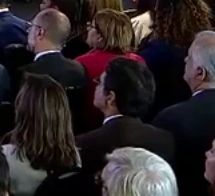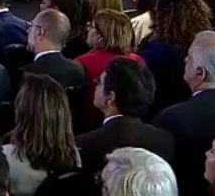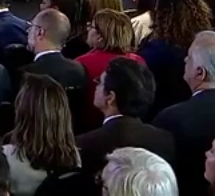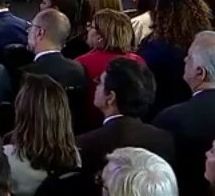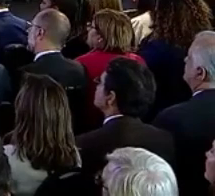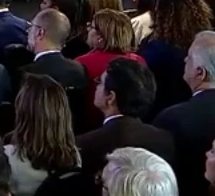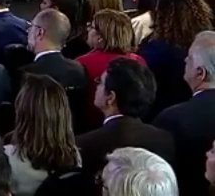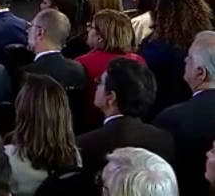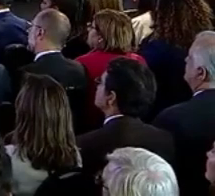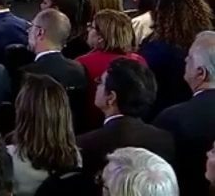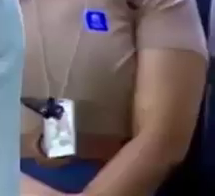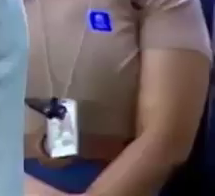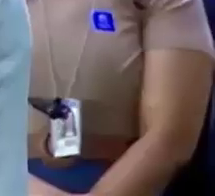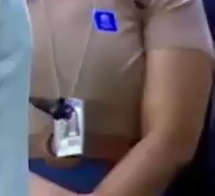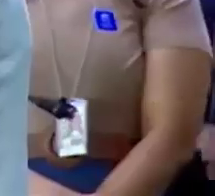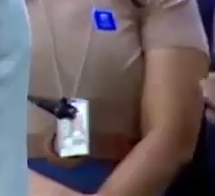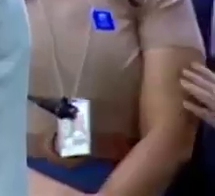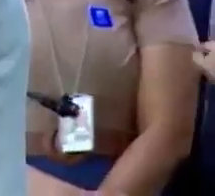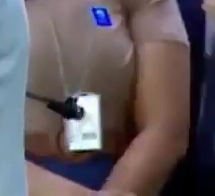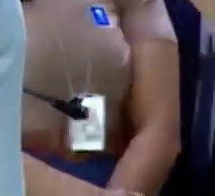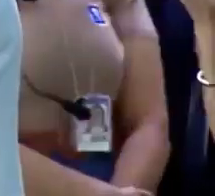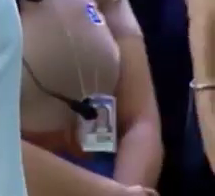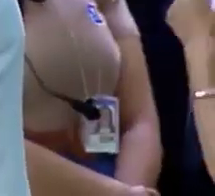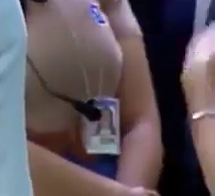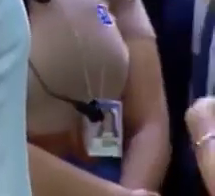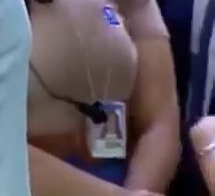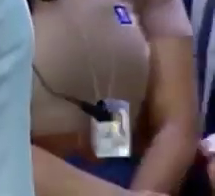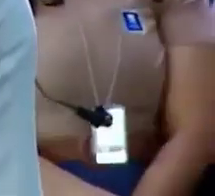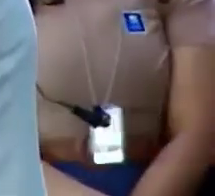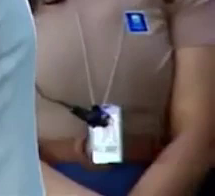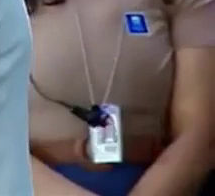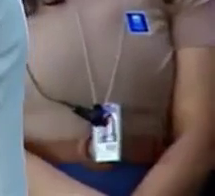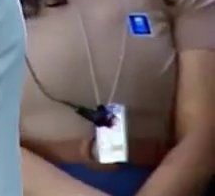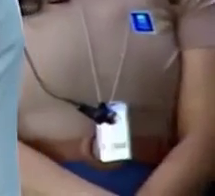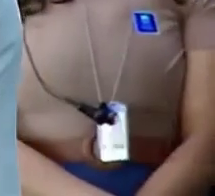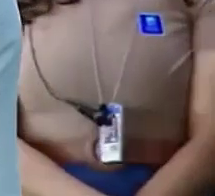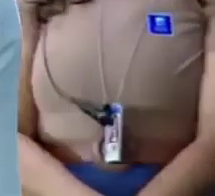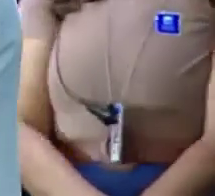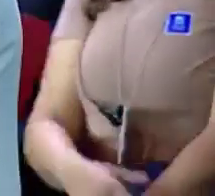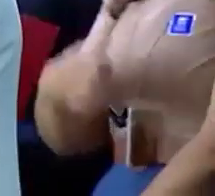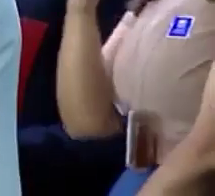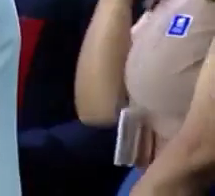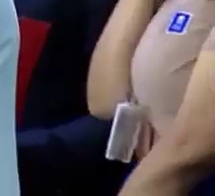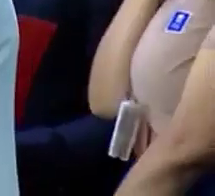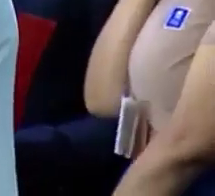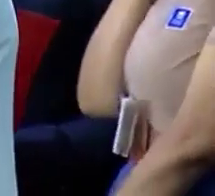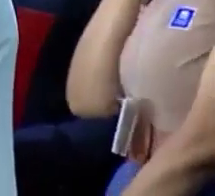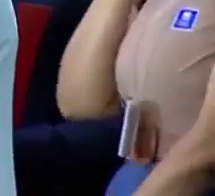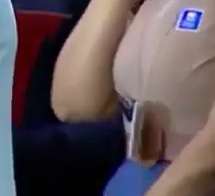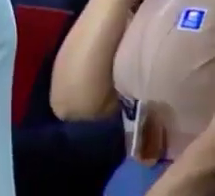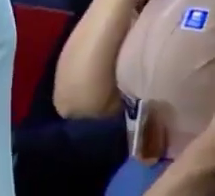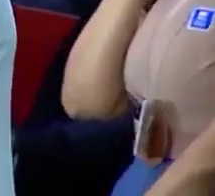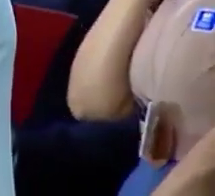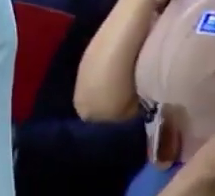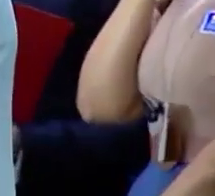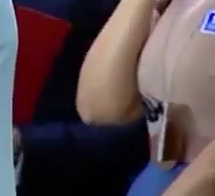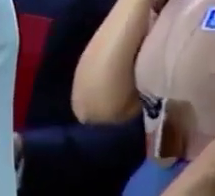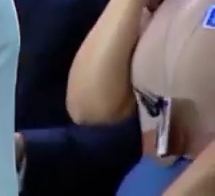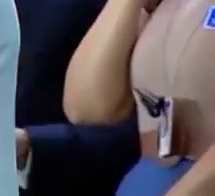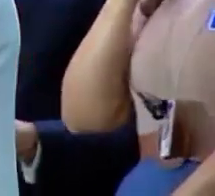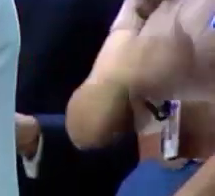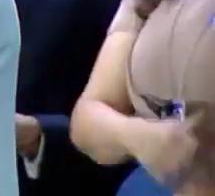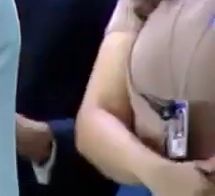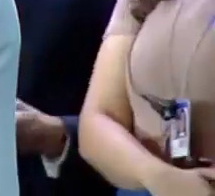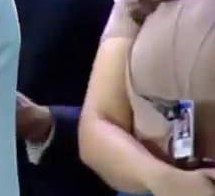inicialmente, dar meu boa tarde a todos e todas, cumprimentar o presidente da República, Luiz Inácio Lula da